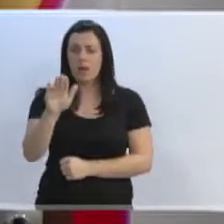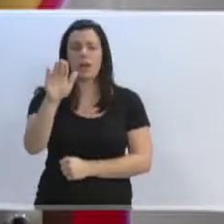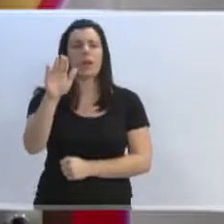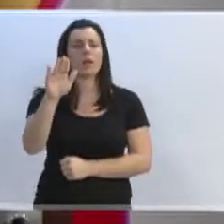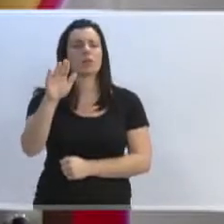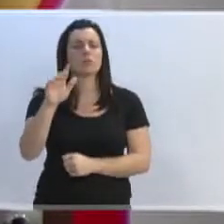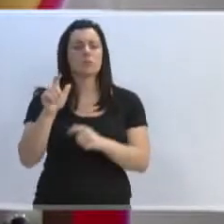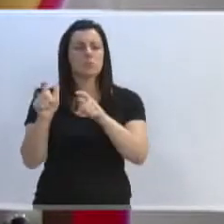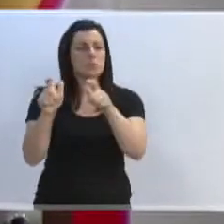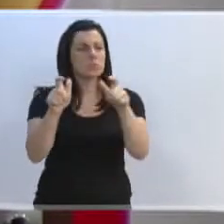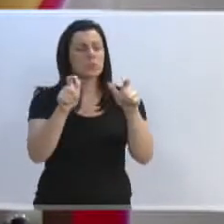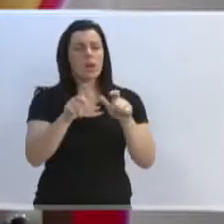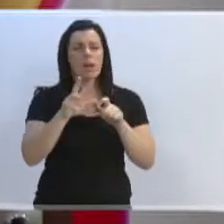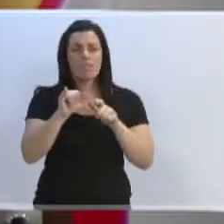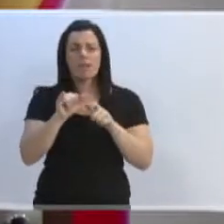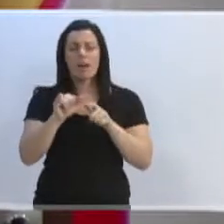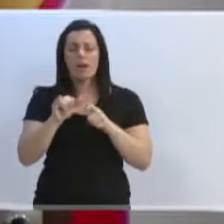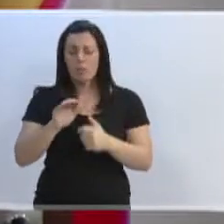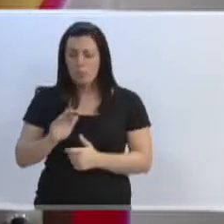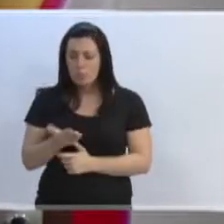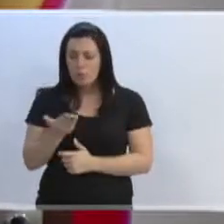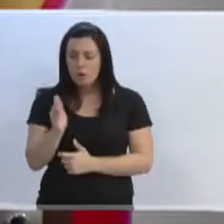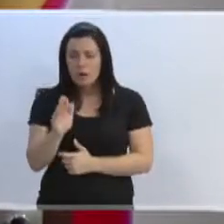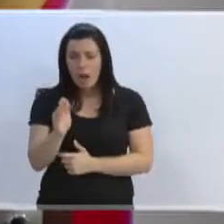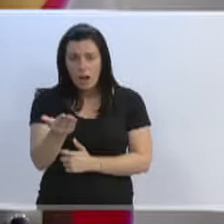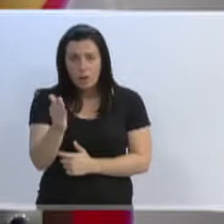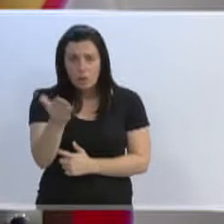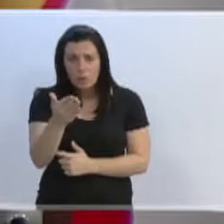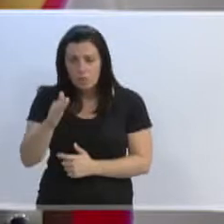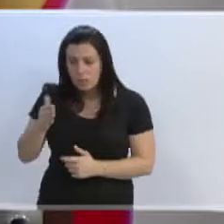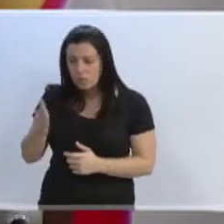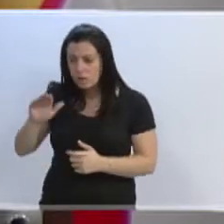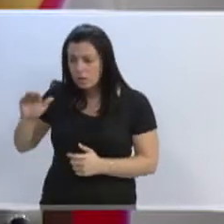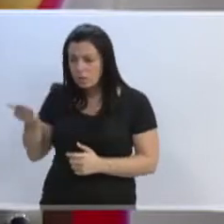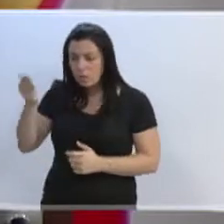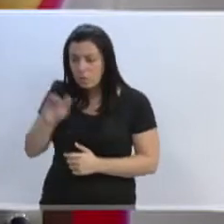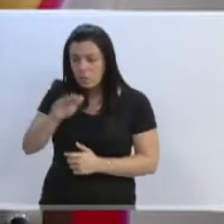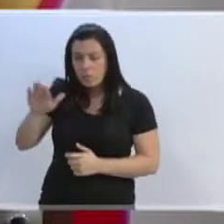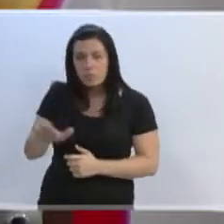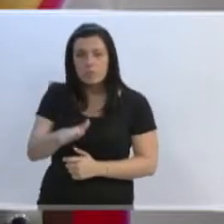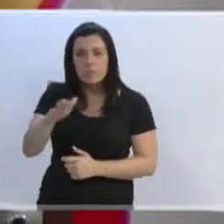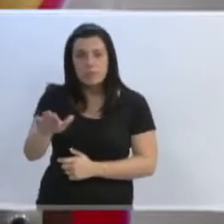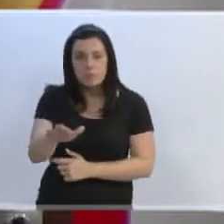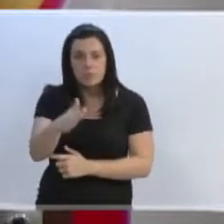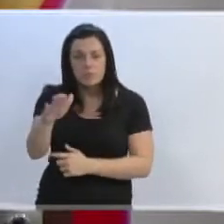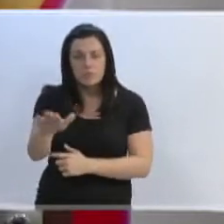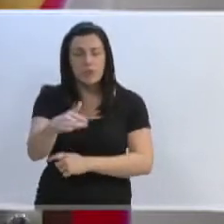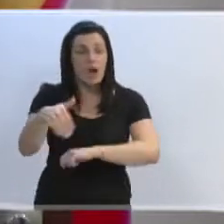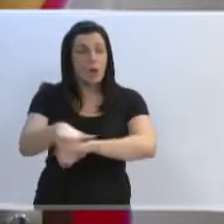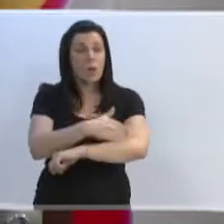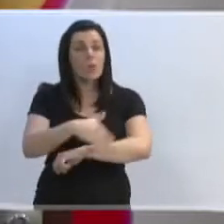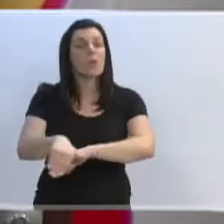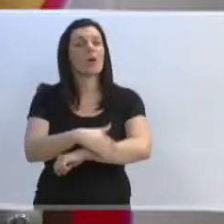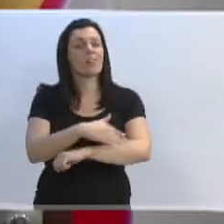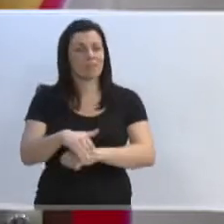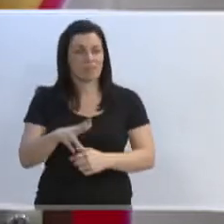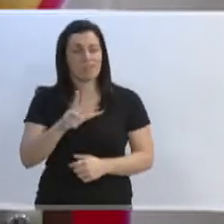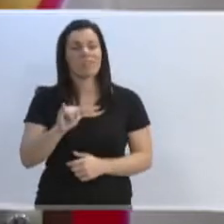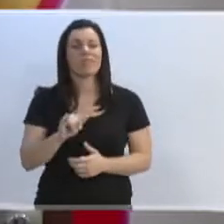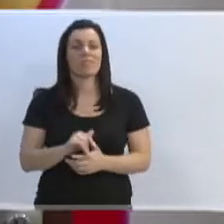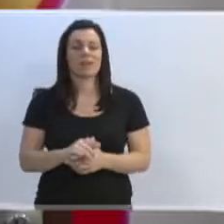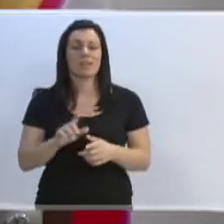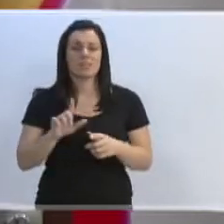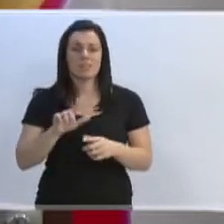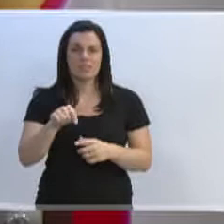Tampa Buraco nessas localidades, e demonstrando que aos poucos vai se instalando o problema do Tampa Buraco em nossa cidade. Daqui a pouco também vamos consertar o